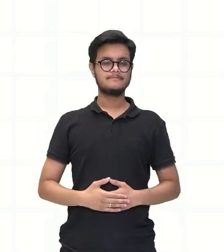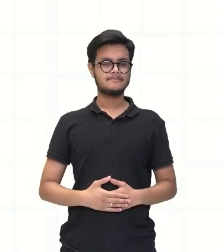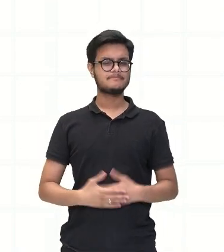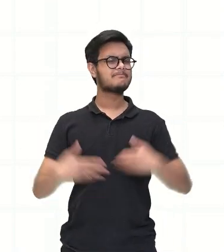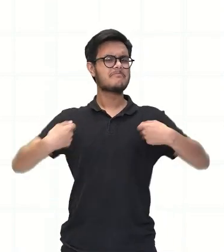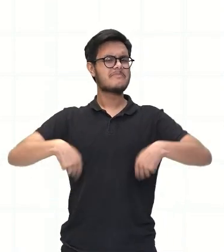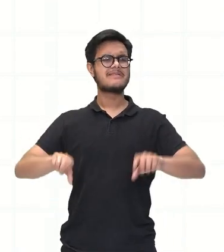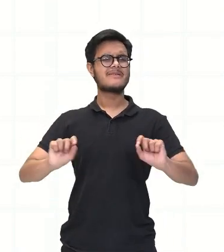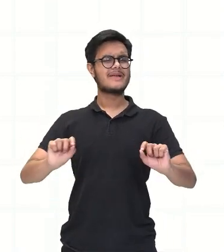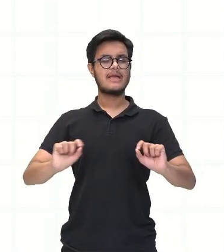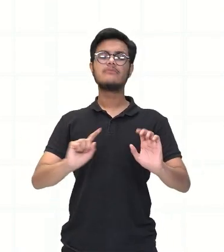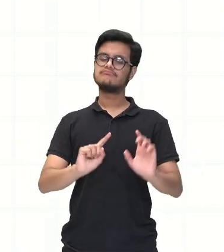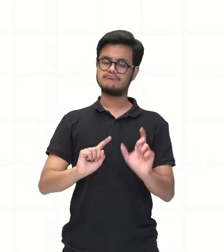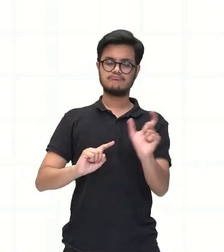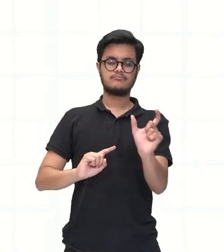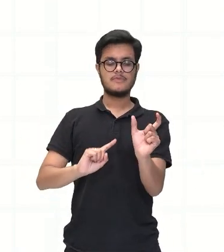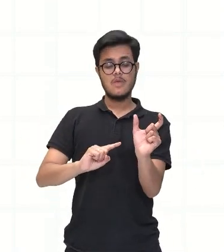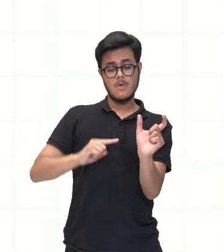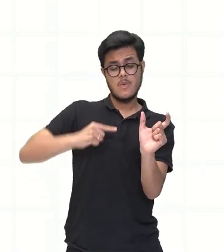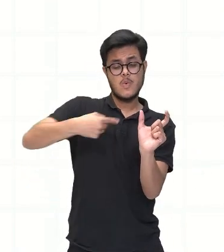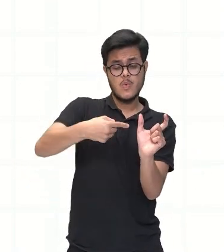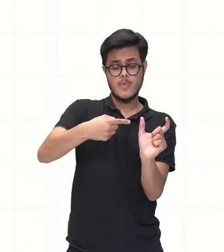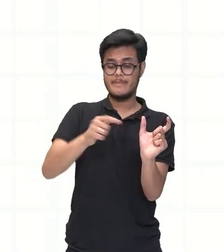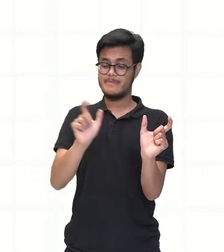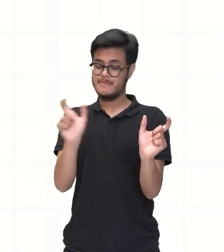né? Em que